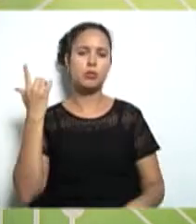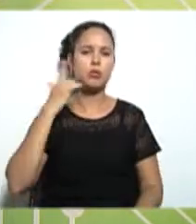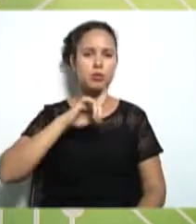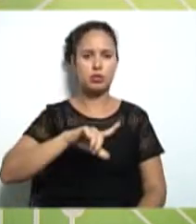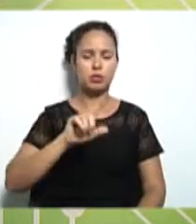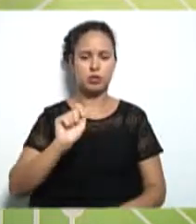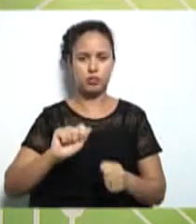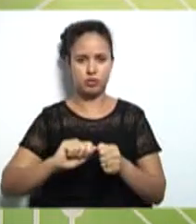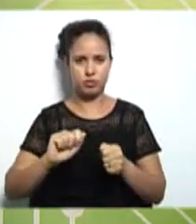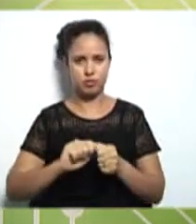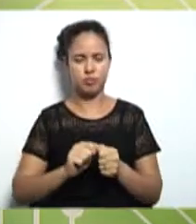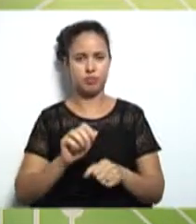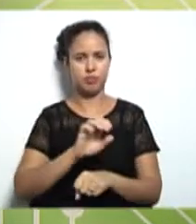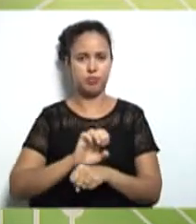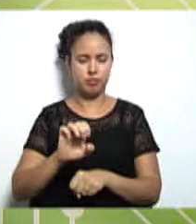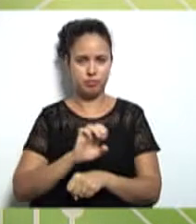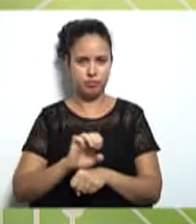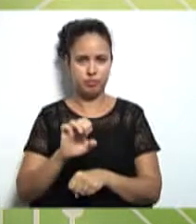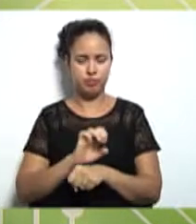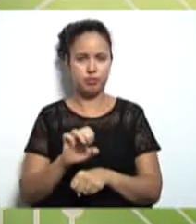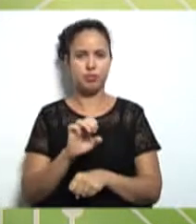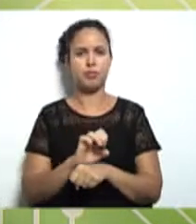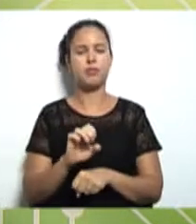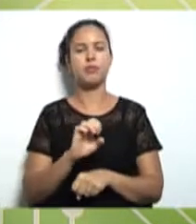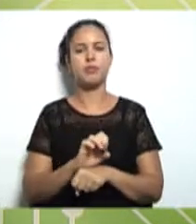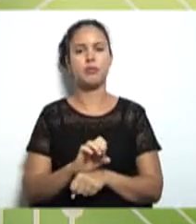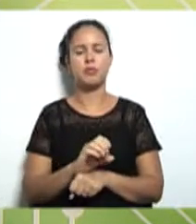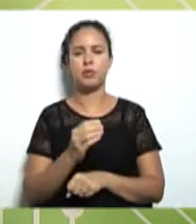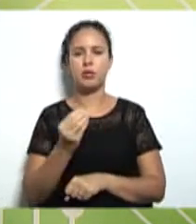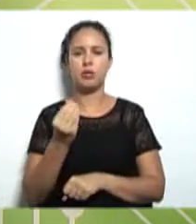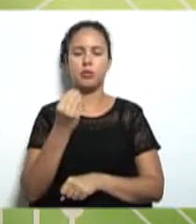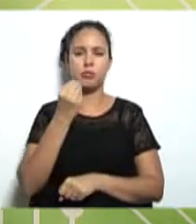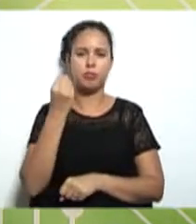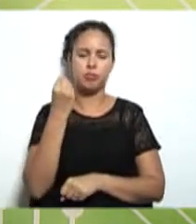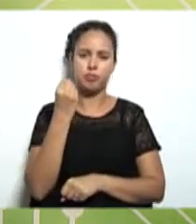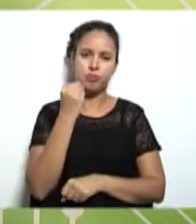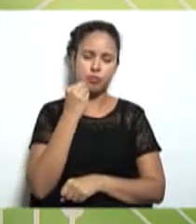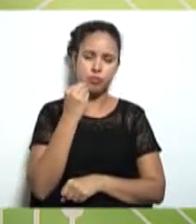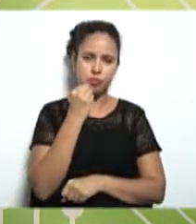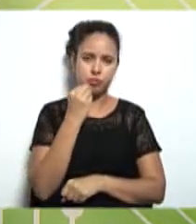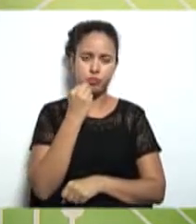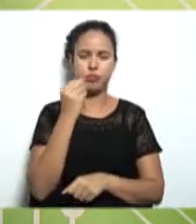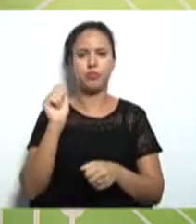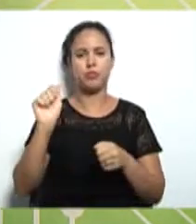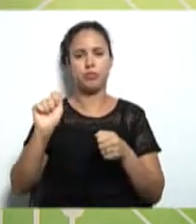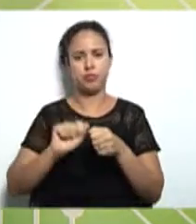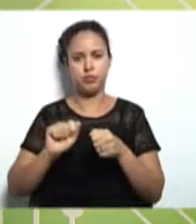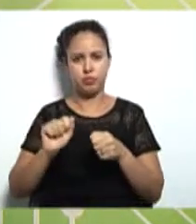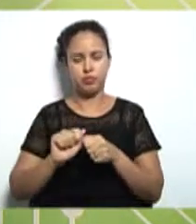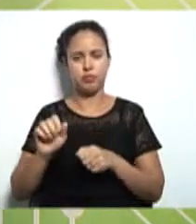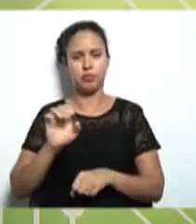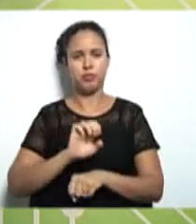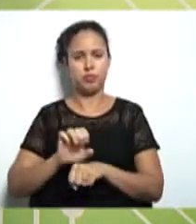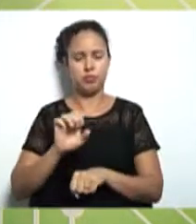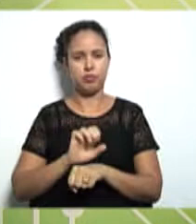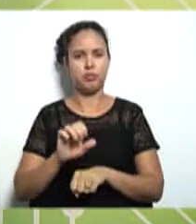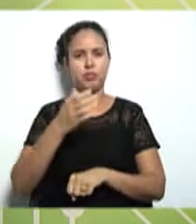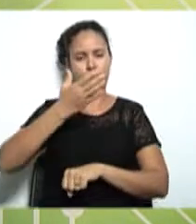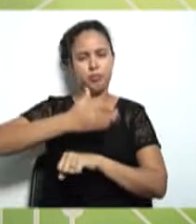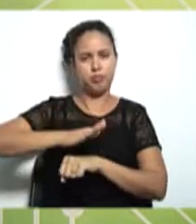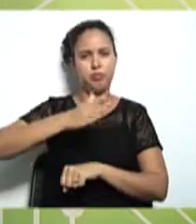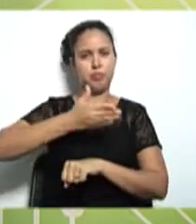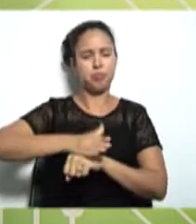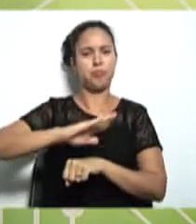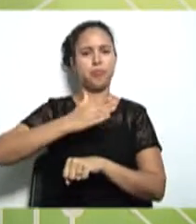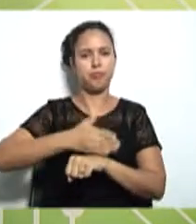fazer no estágio, que me dá essa oportunidade de realizar, ou seja, de